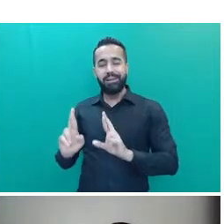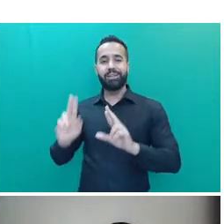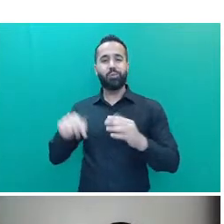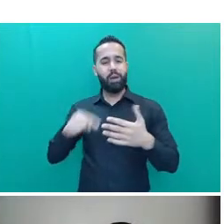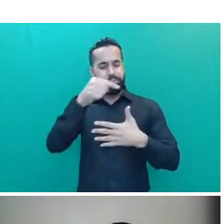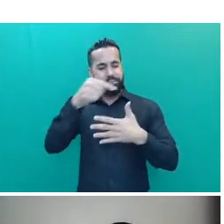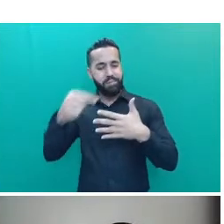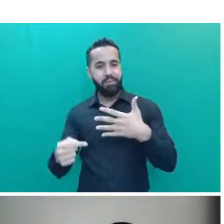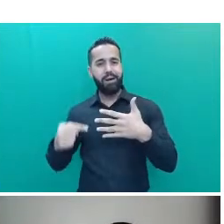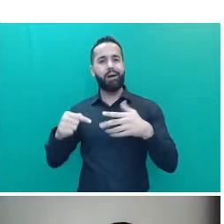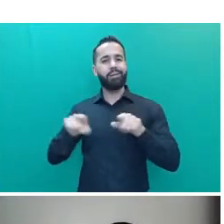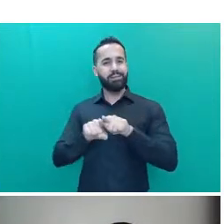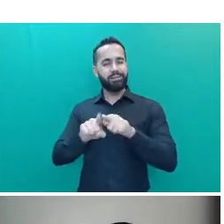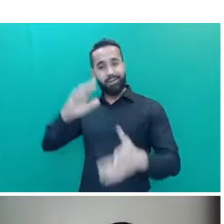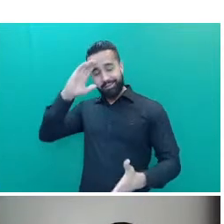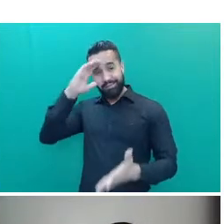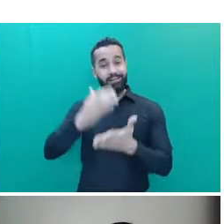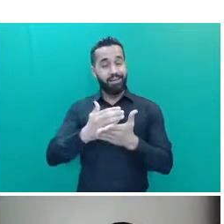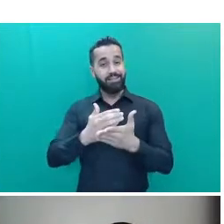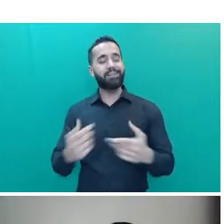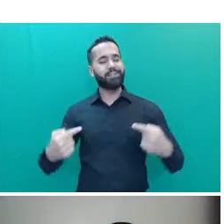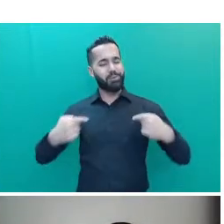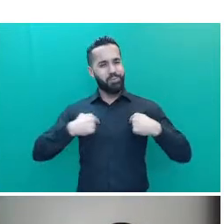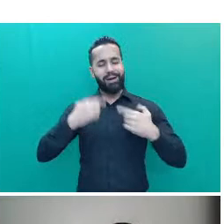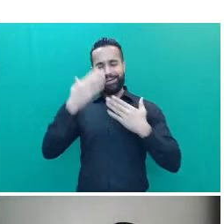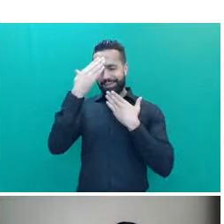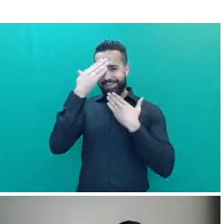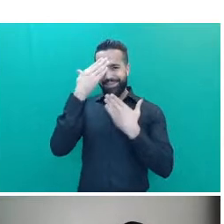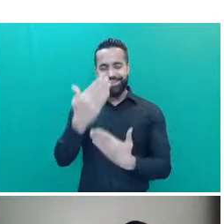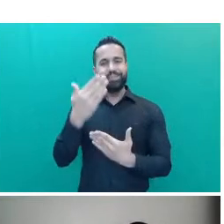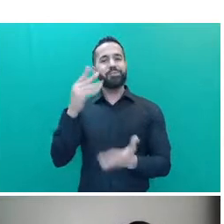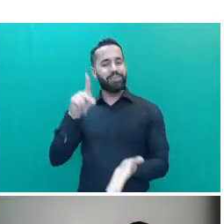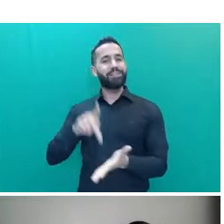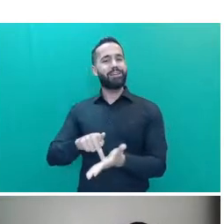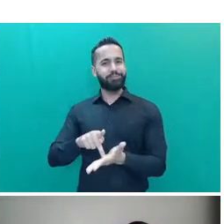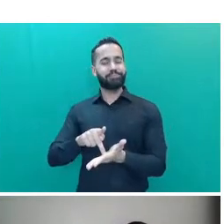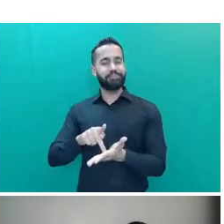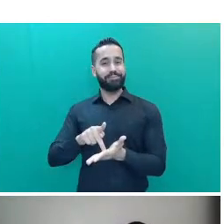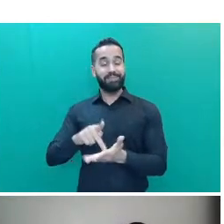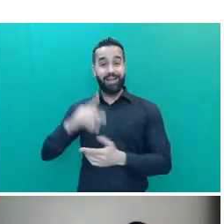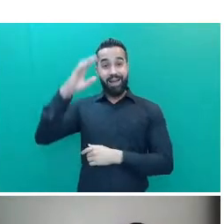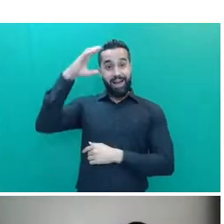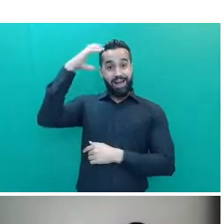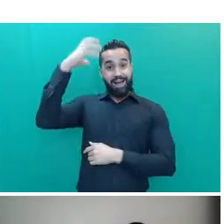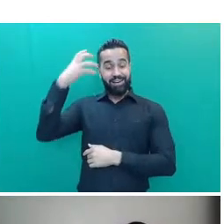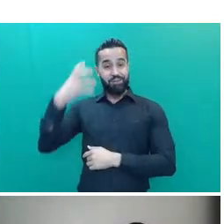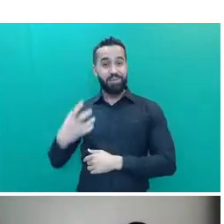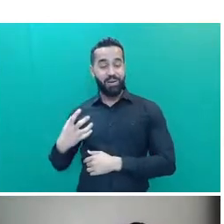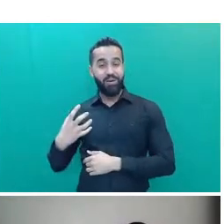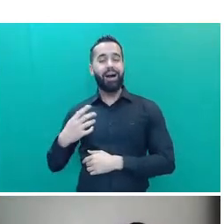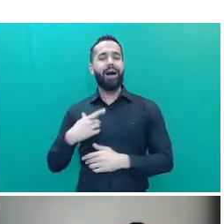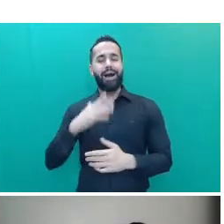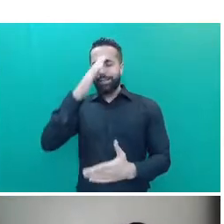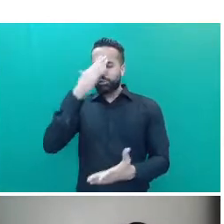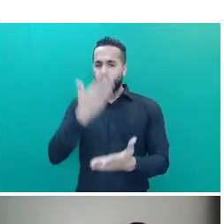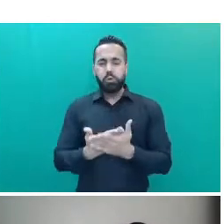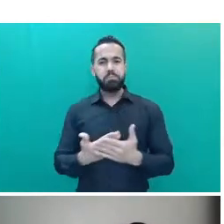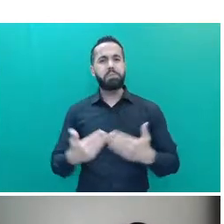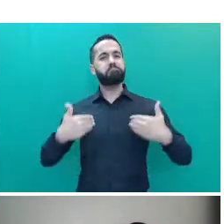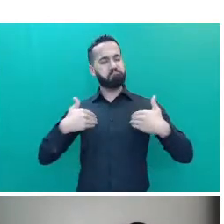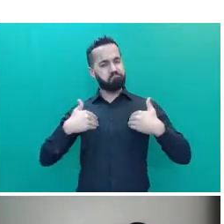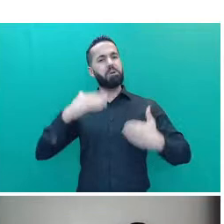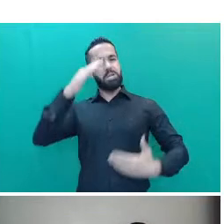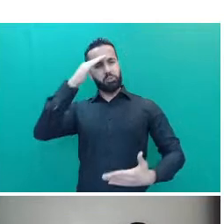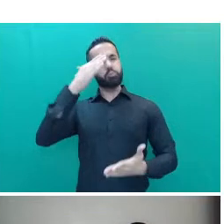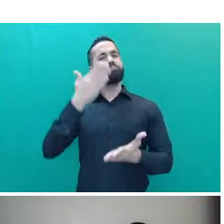sou muito grata mesmo, assim, né? E a Anabel, então, assim, acreditando em mim muito mais do que eu mesma, e ela falava, você tem